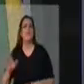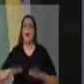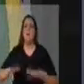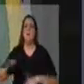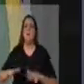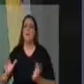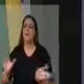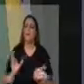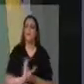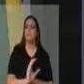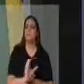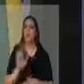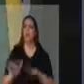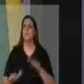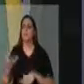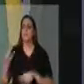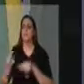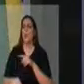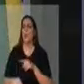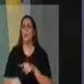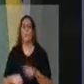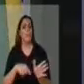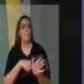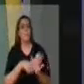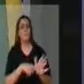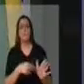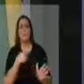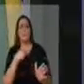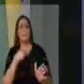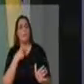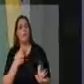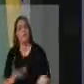não dá para sair e parar na metade. Então nós devíamos fazer... 11 horas e 32 minutos em Brasília.